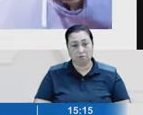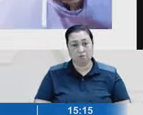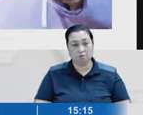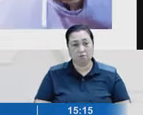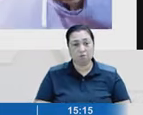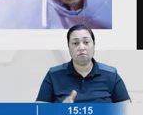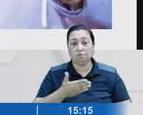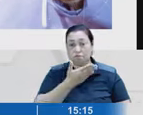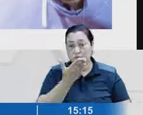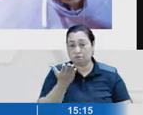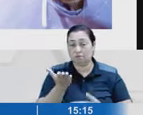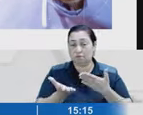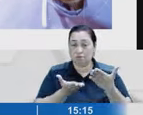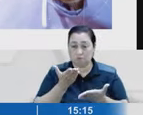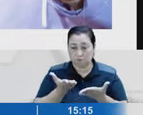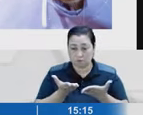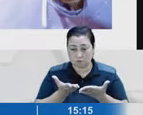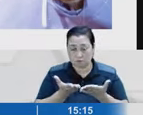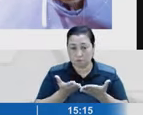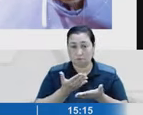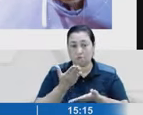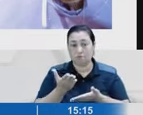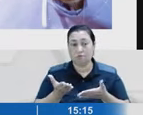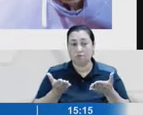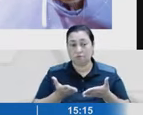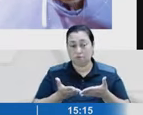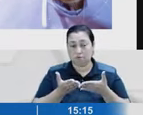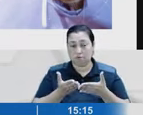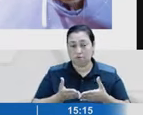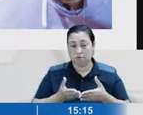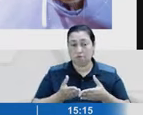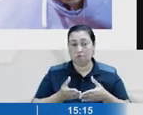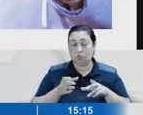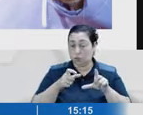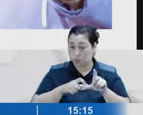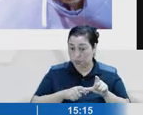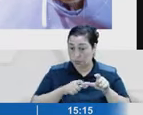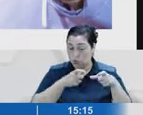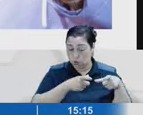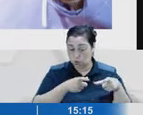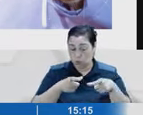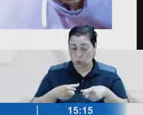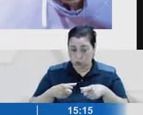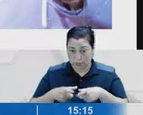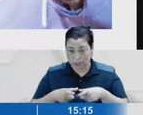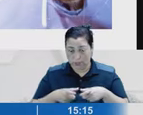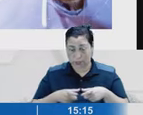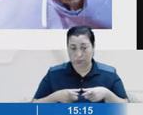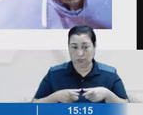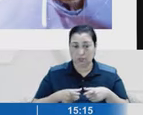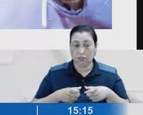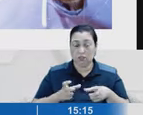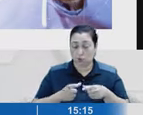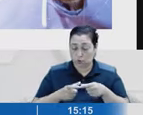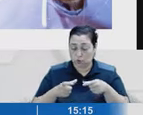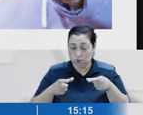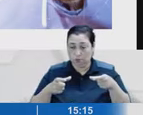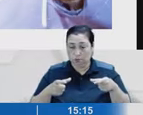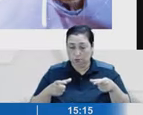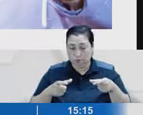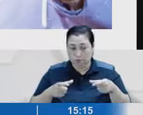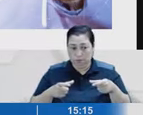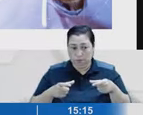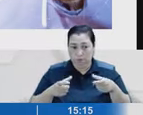Tratamento, então, para o câncer de cólon e reto. Depende da localização do tumor, depende do tamanho do tumor,